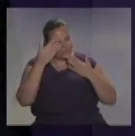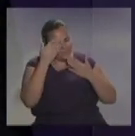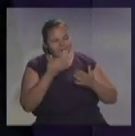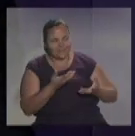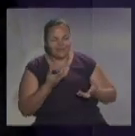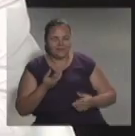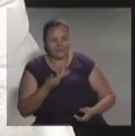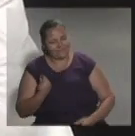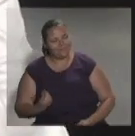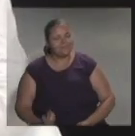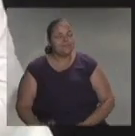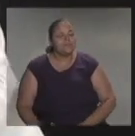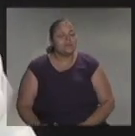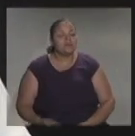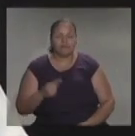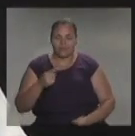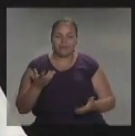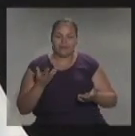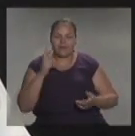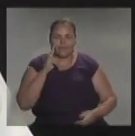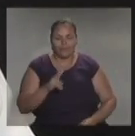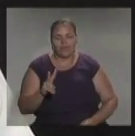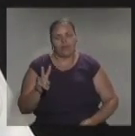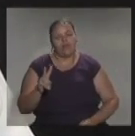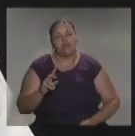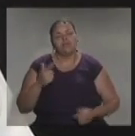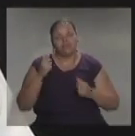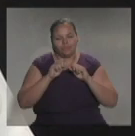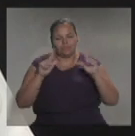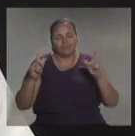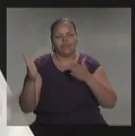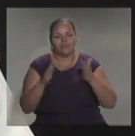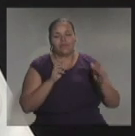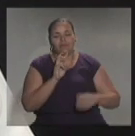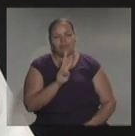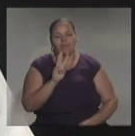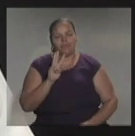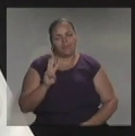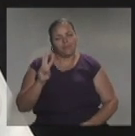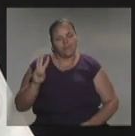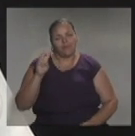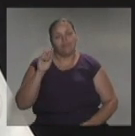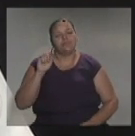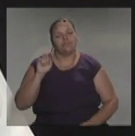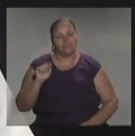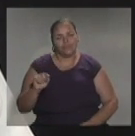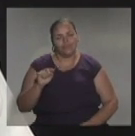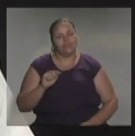Muito obrigado. Quando quiser, deputado. Se você quiser rever esse programa, basta acessar o site